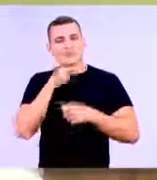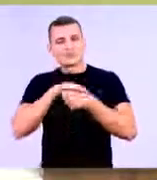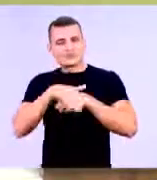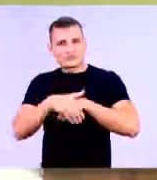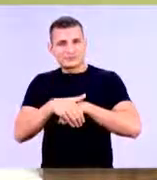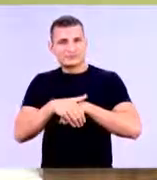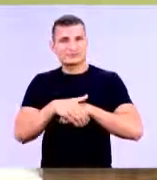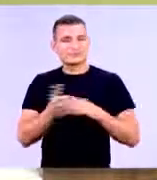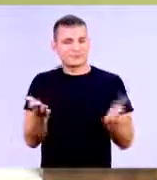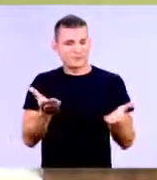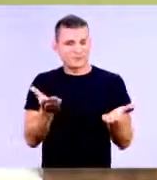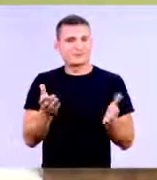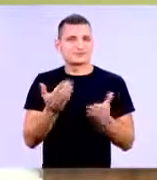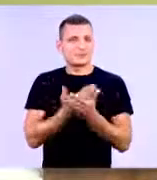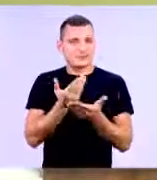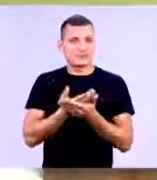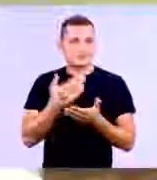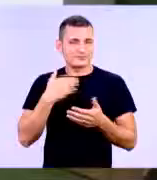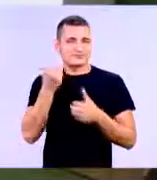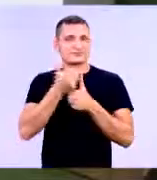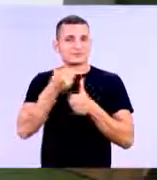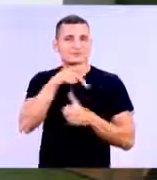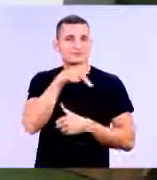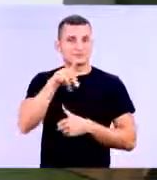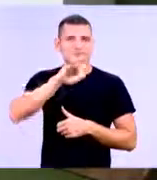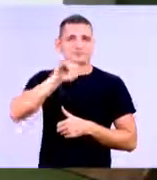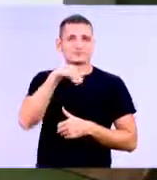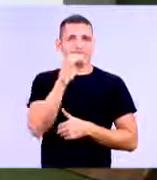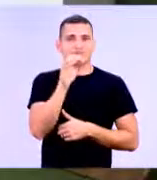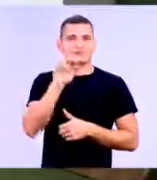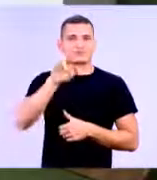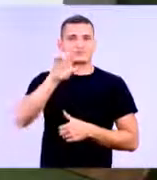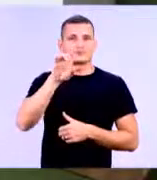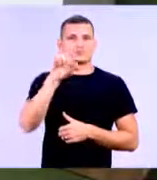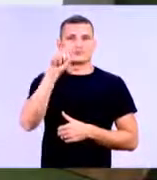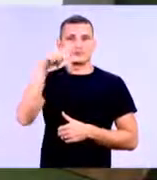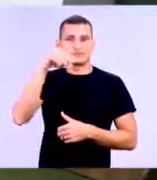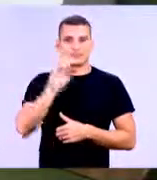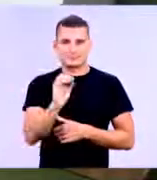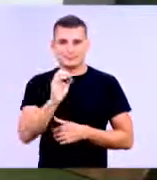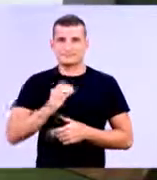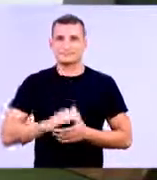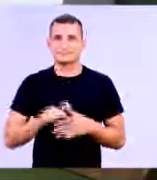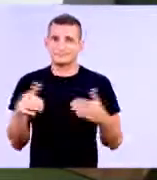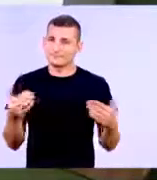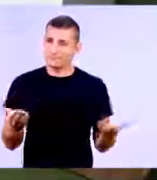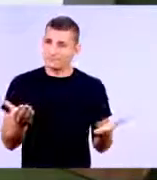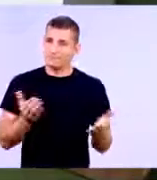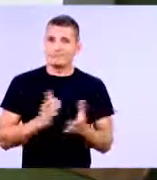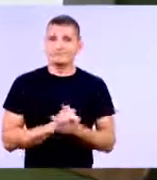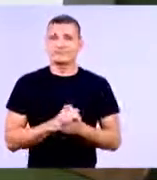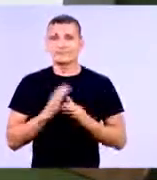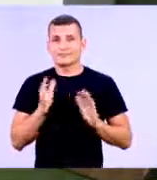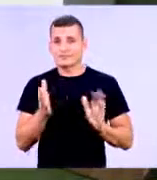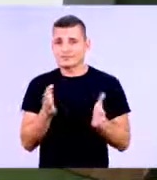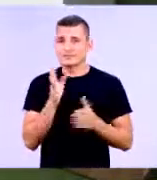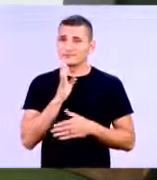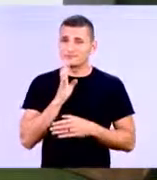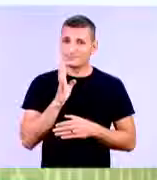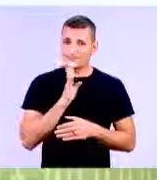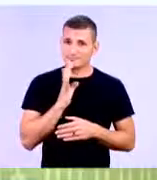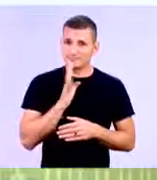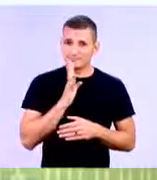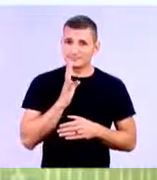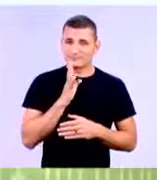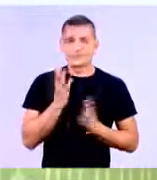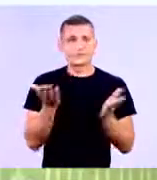está substituindo o Jordano na disciplina. Isso. Então, como nós já nos conhecemos, né? Nós vamos apresentar aqui